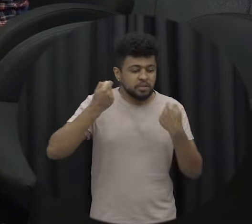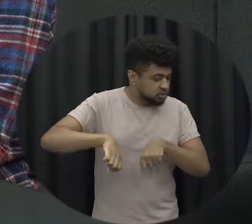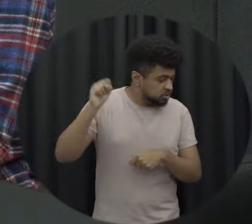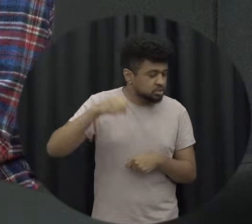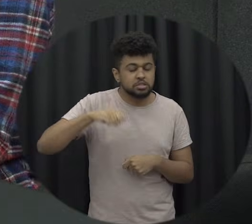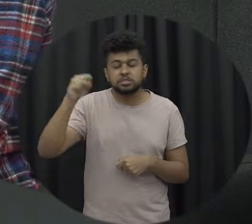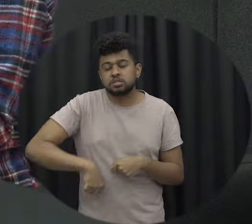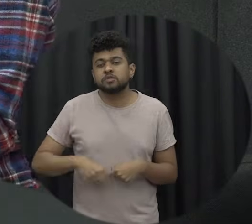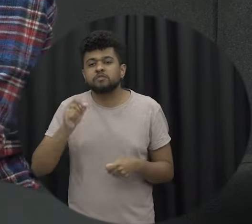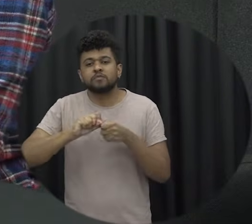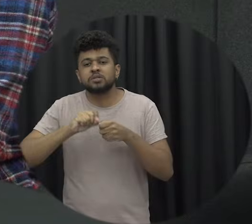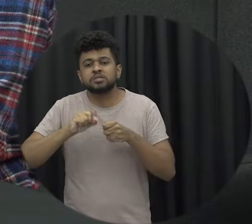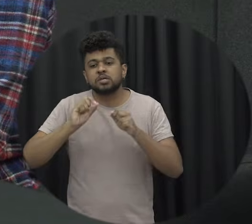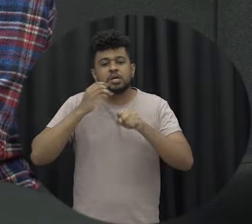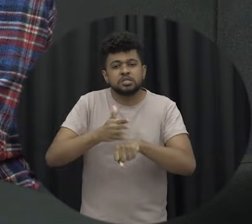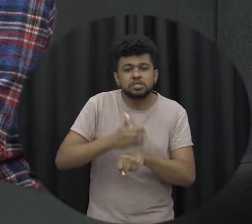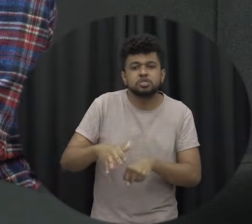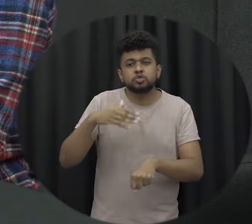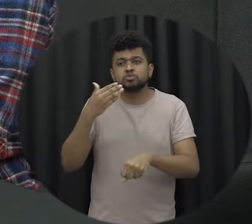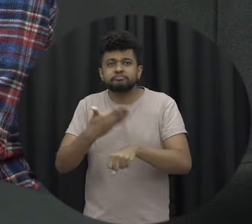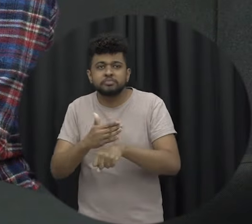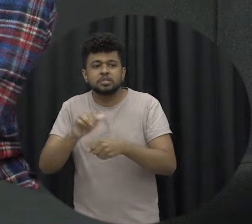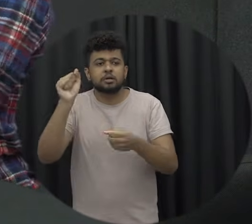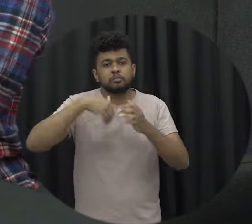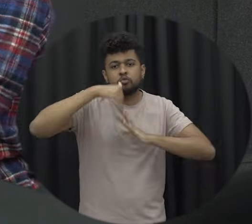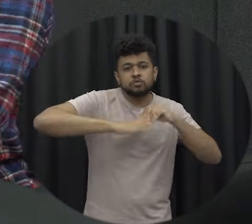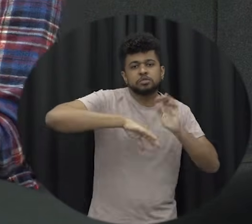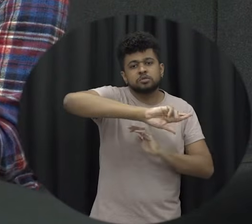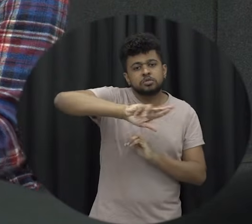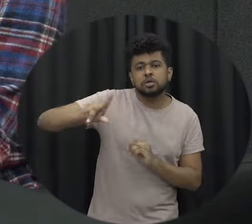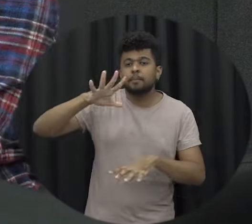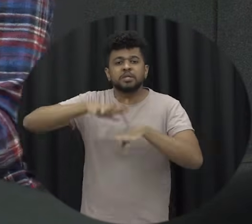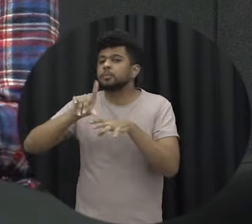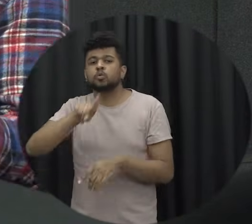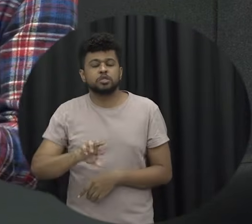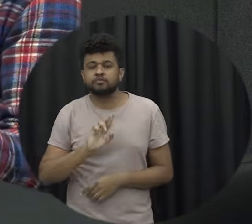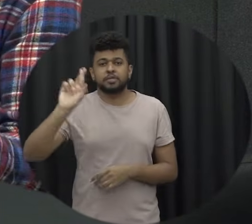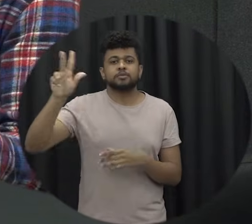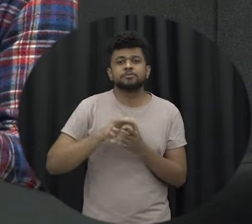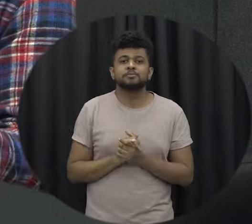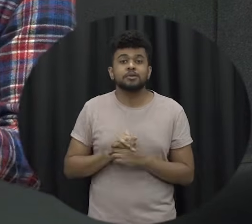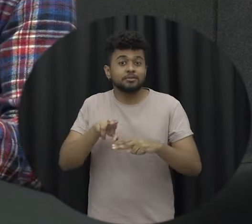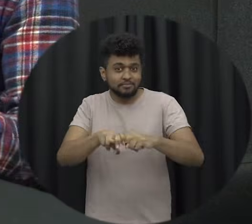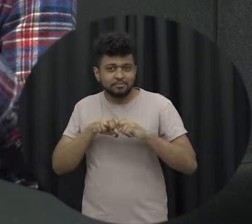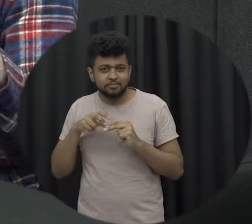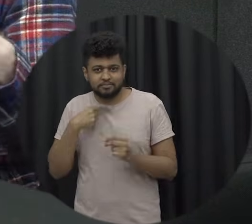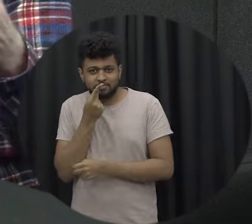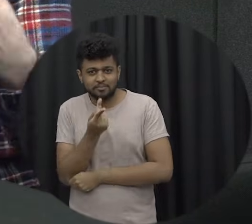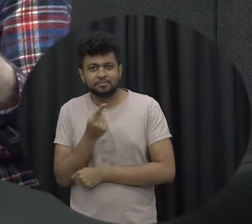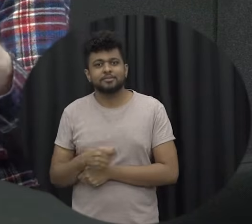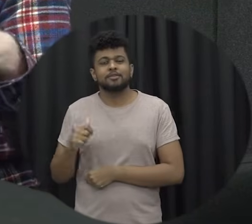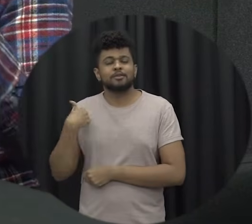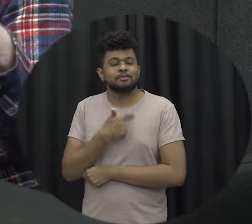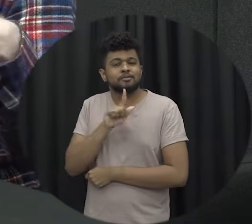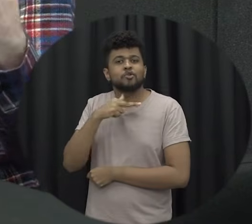muitas profissões são assim e a matemática não é diferente, né? Por isso que eu estou dizendo, a gente não pode ir para o extremo e dizer, não, então